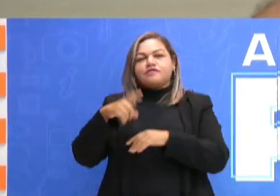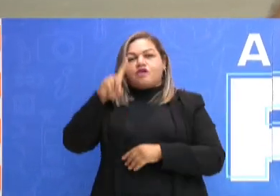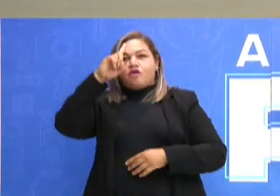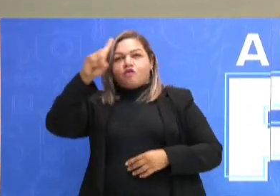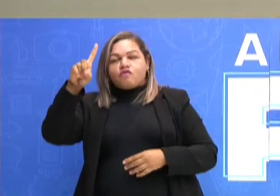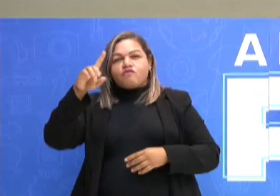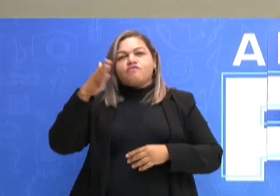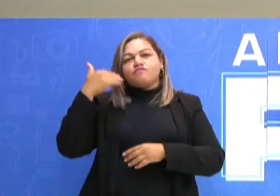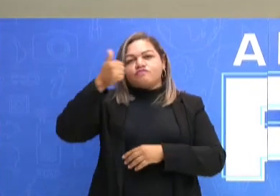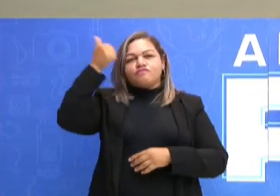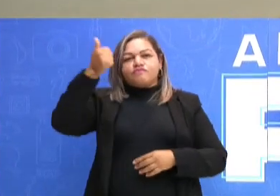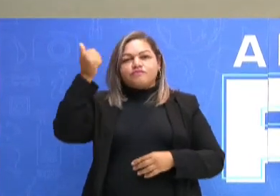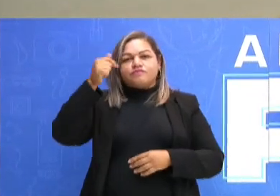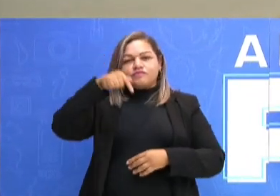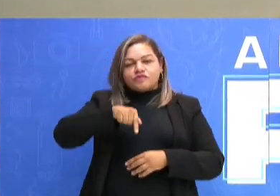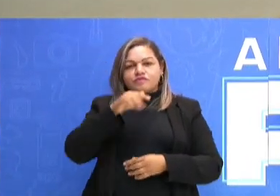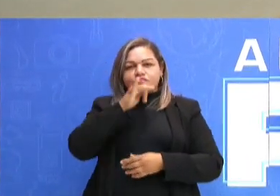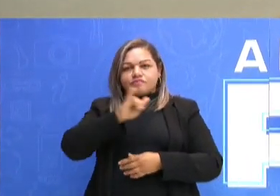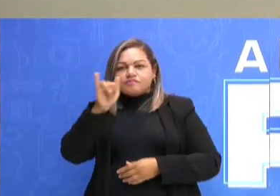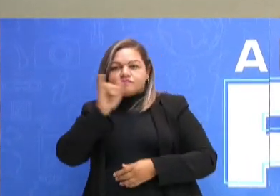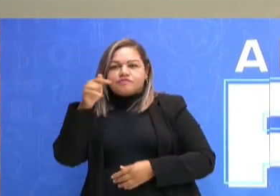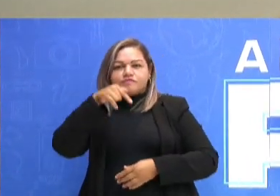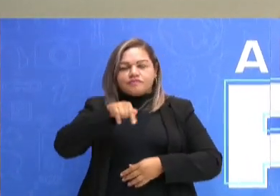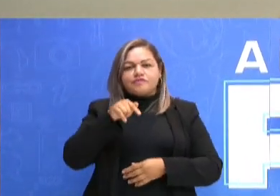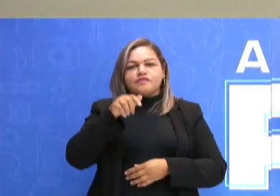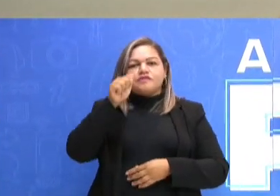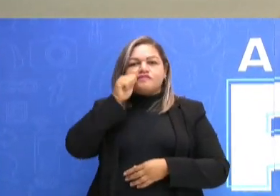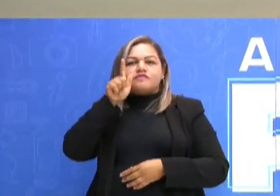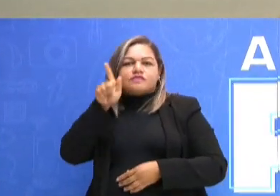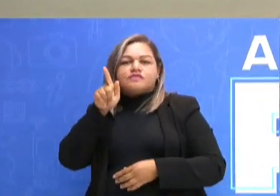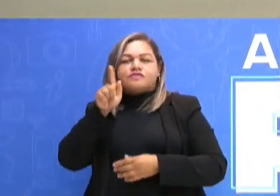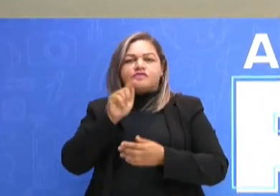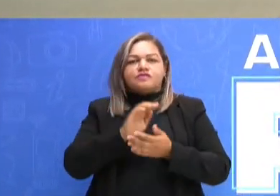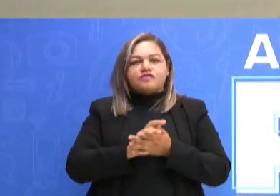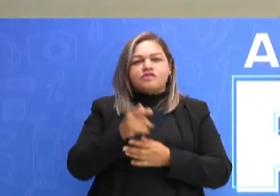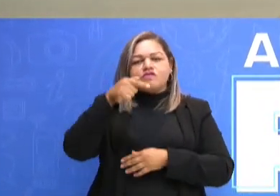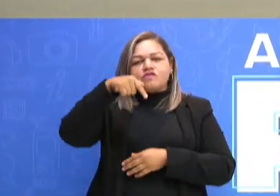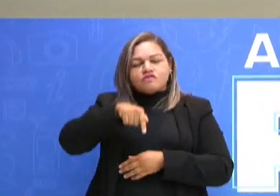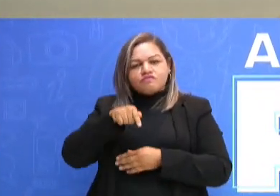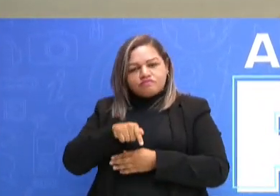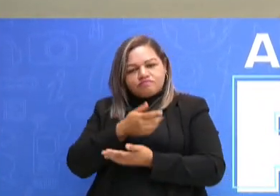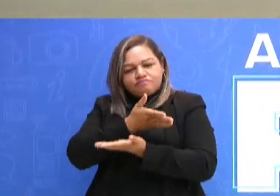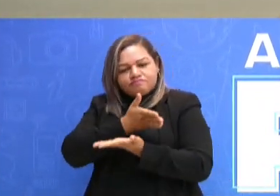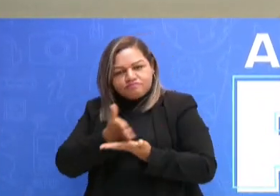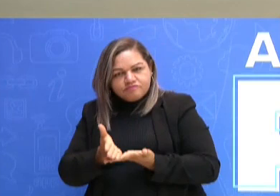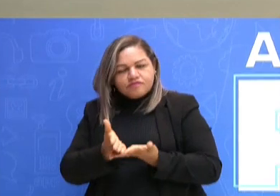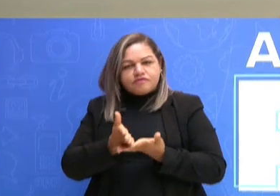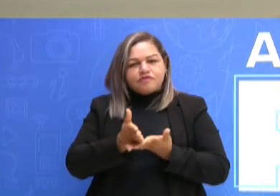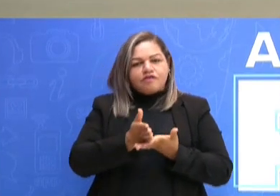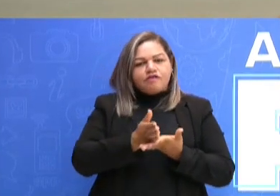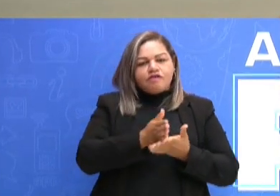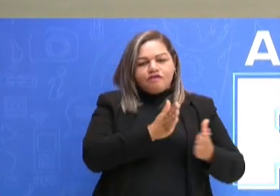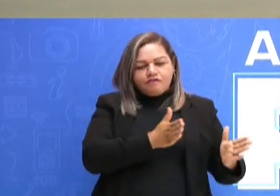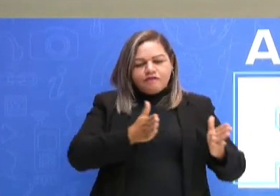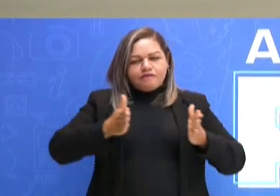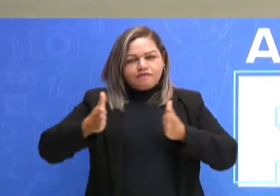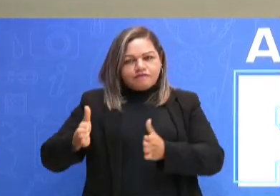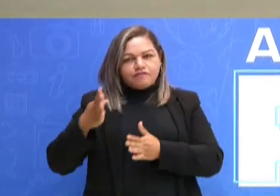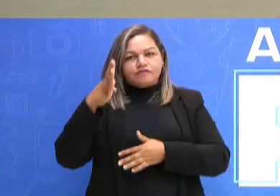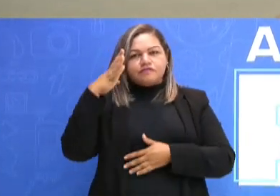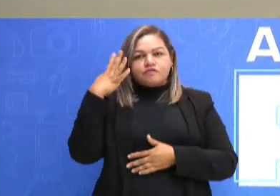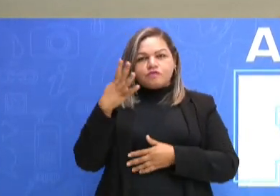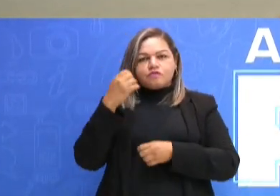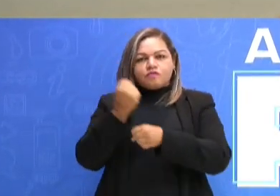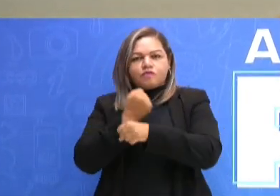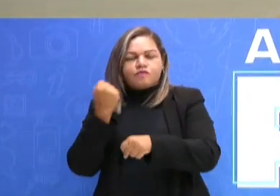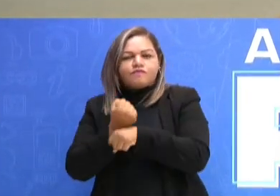melhores. E o que eu posso afirmar aqui, Augusto, é que neste novo mandato, nesses próximos